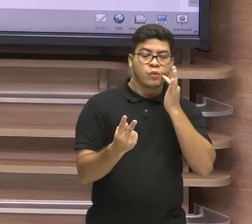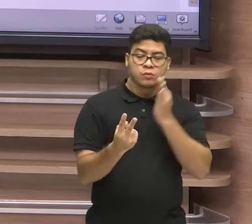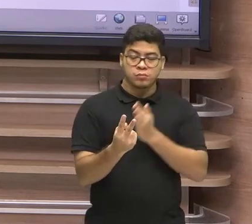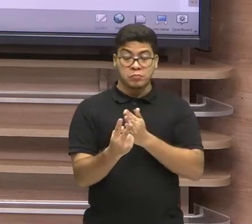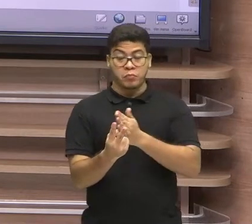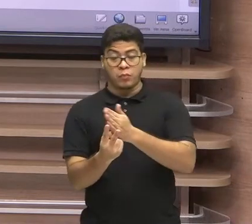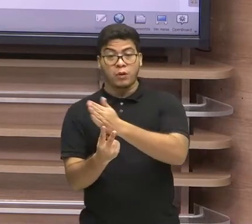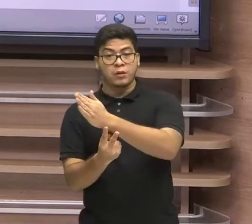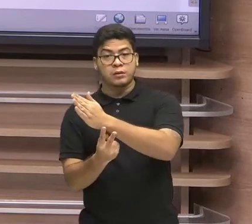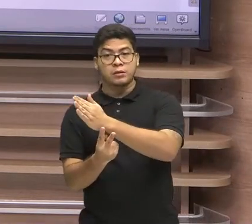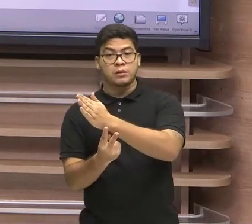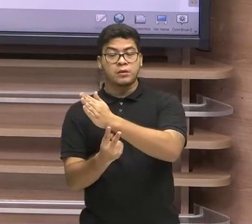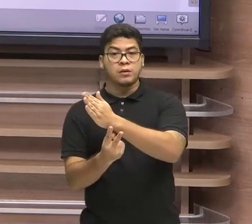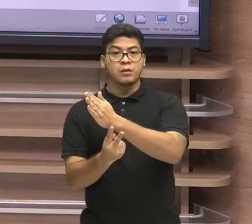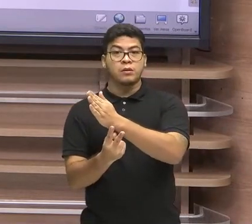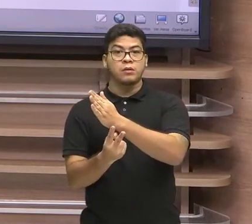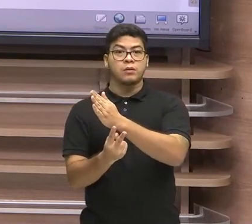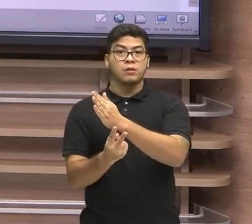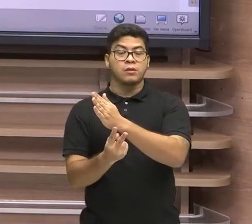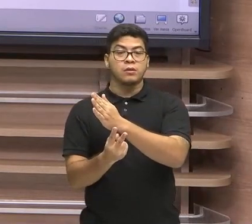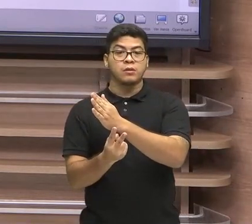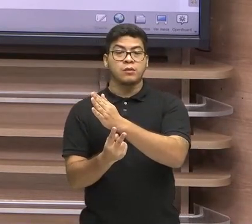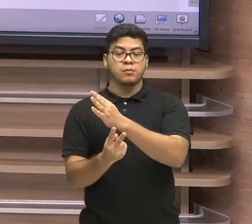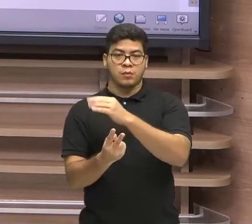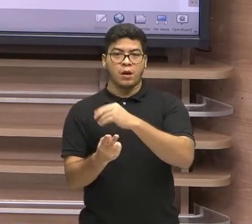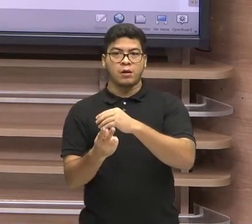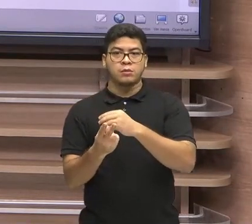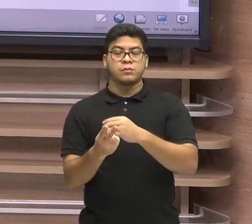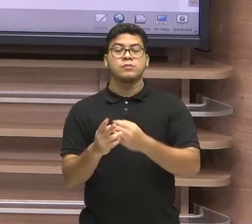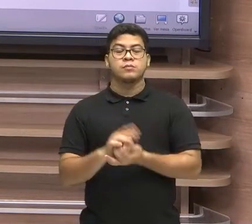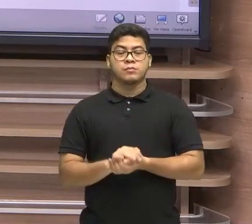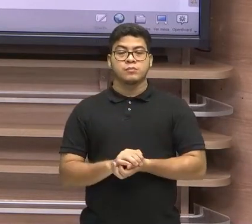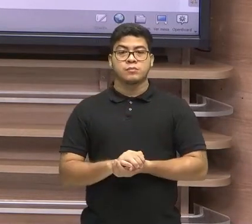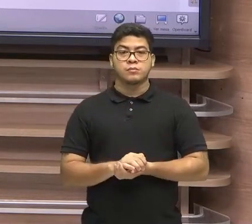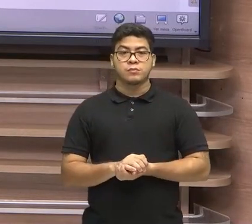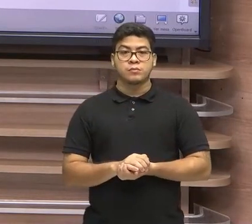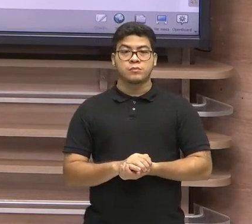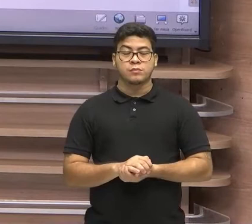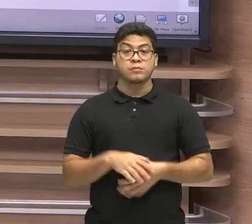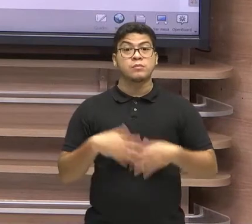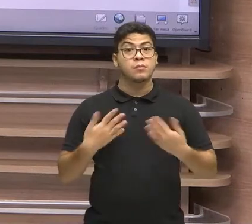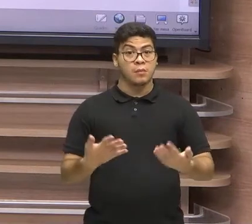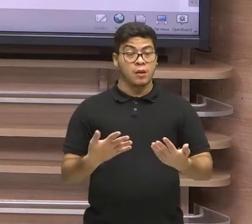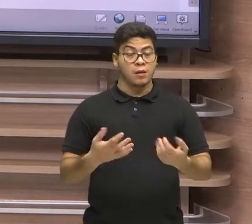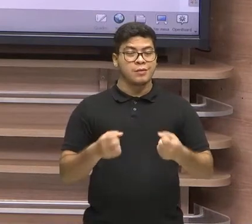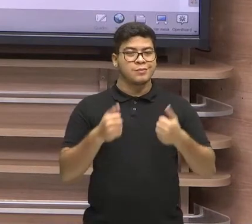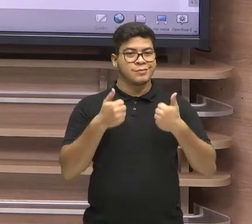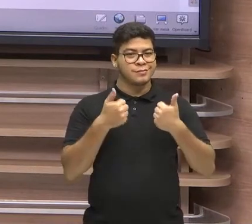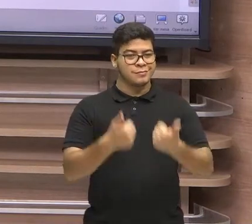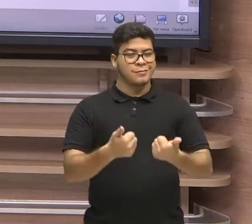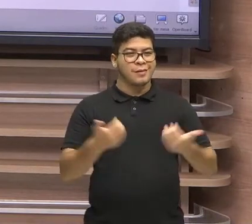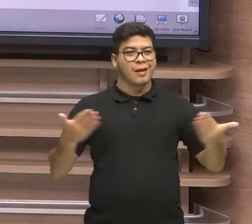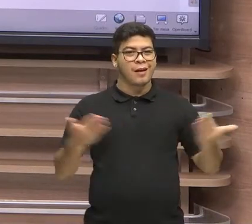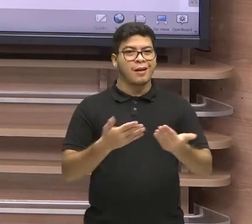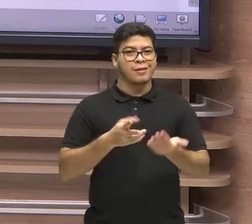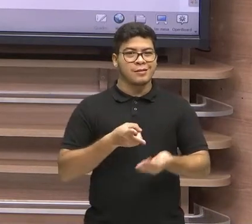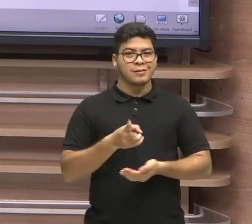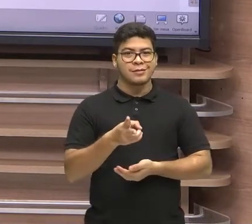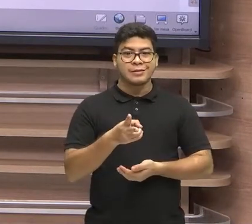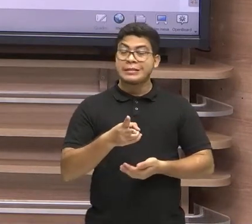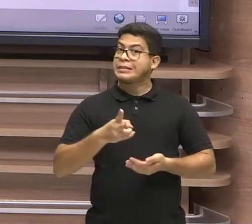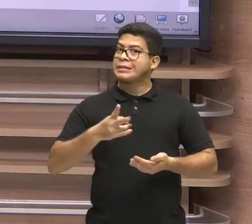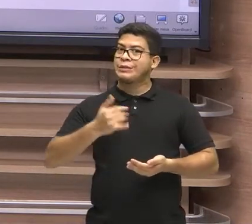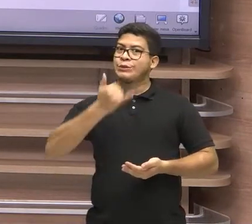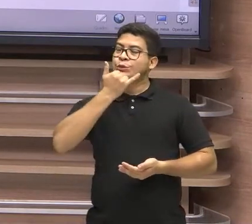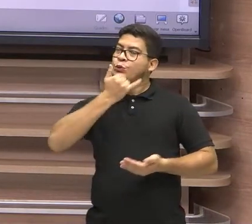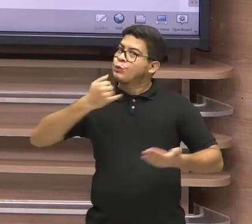fruto. Opa, desculpa, o ovário vai virar semente e o óvulo vai virar fruto. Muito bem. Meu Deus, falei errado de novo.